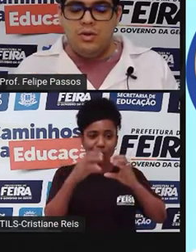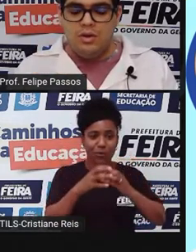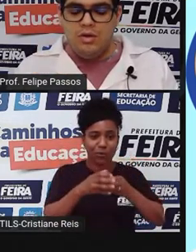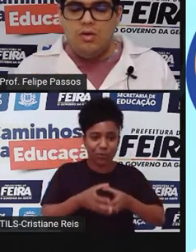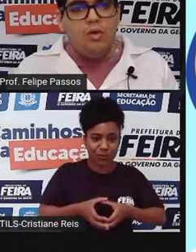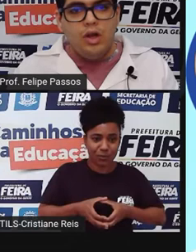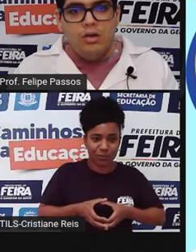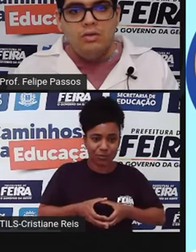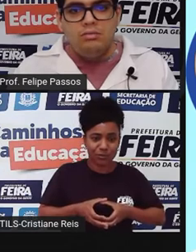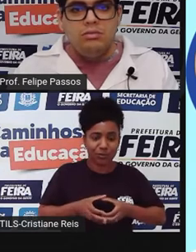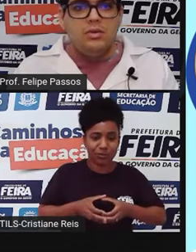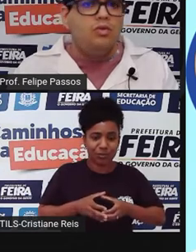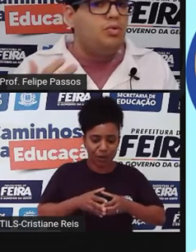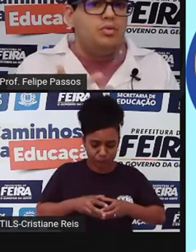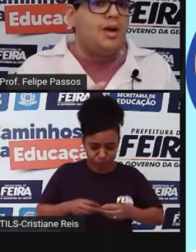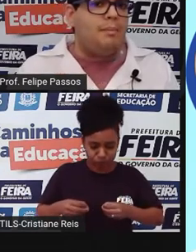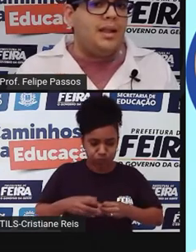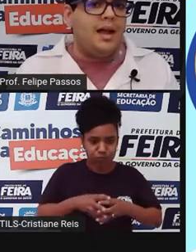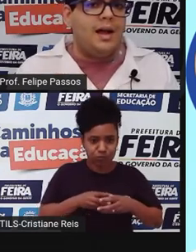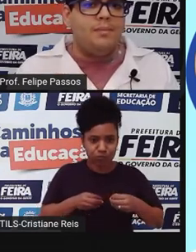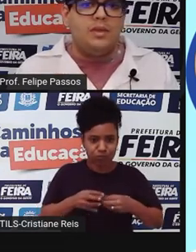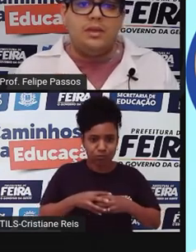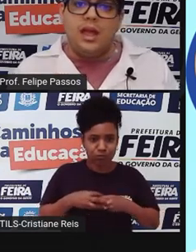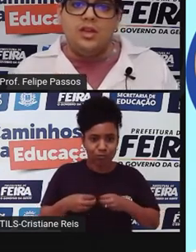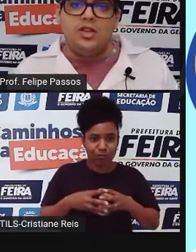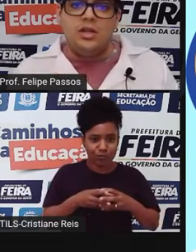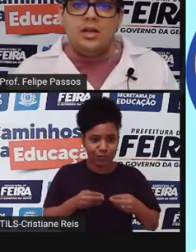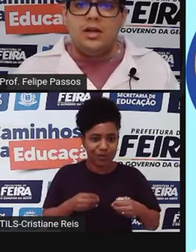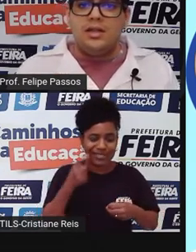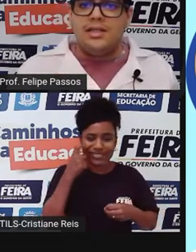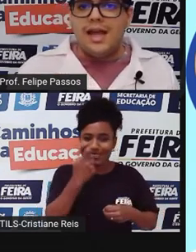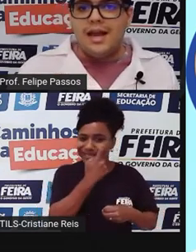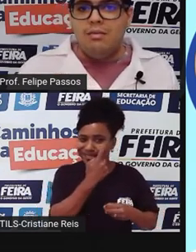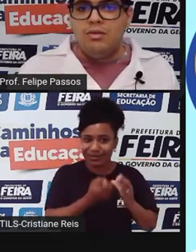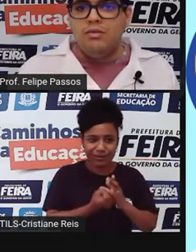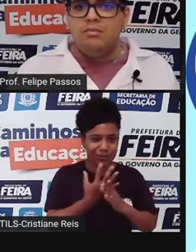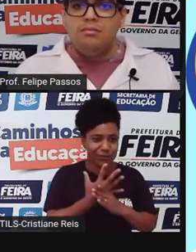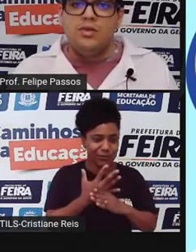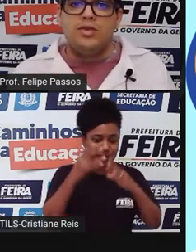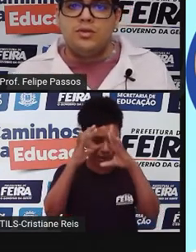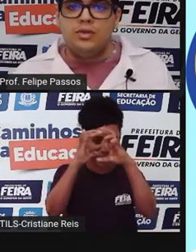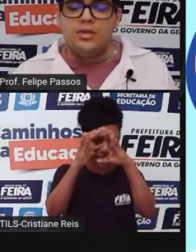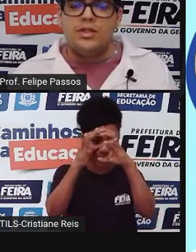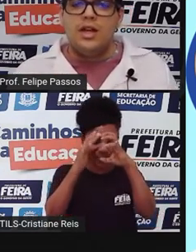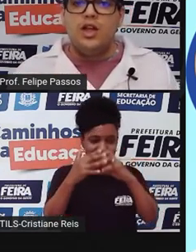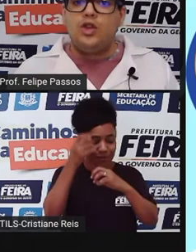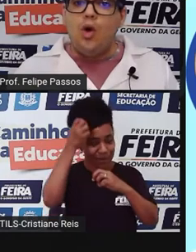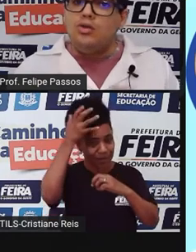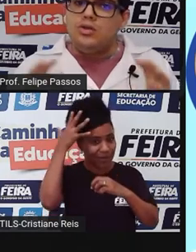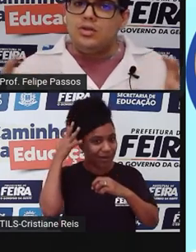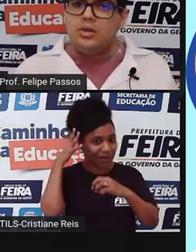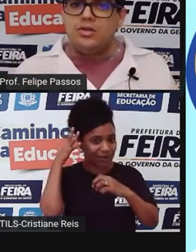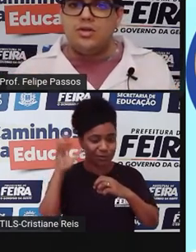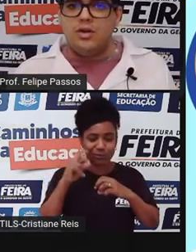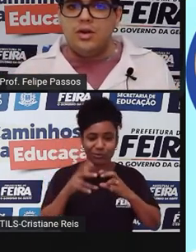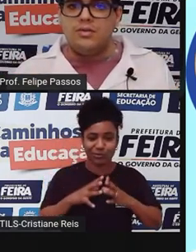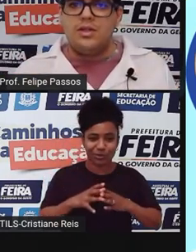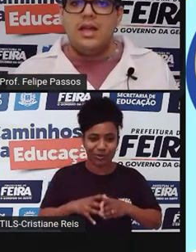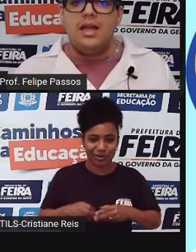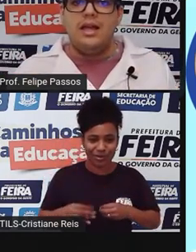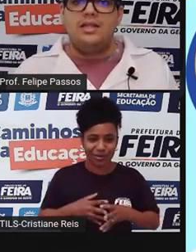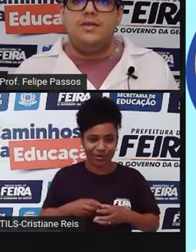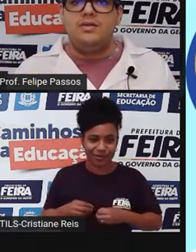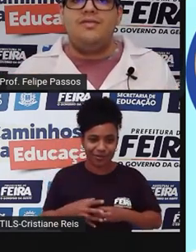osso, olho, o bulbo capilar, dente, cérebro, músculos, todos os nossos